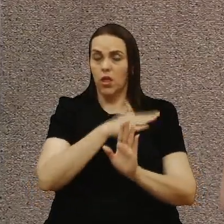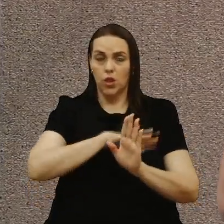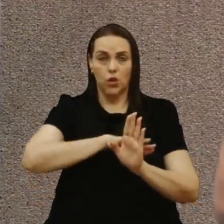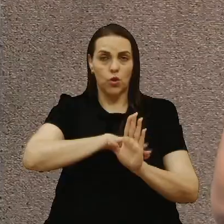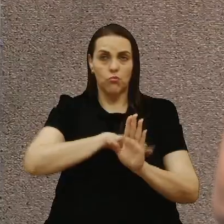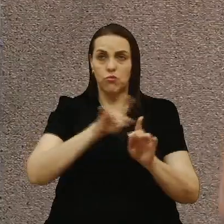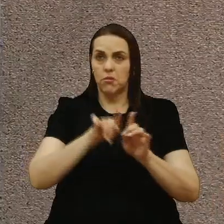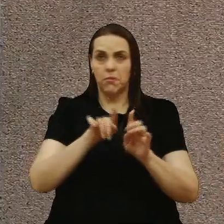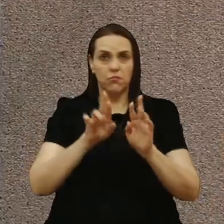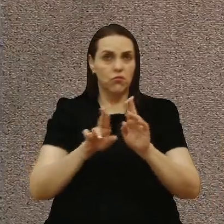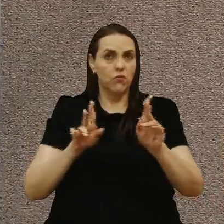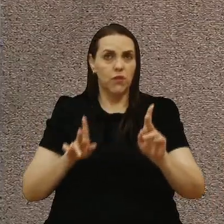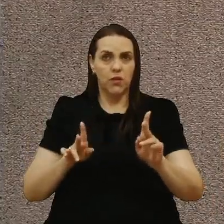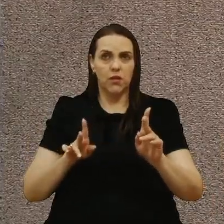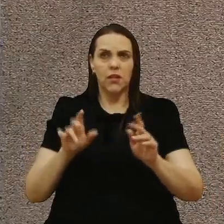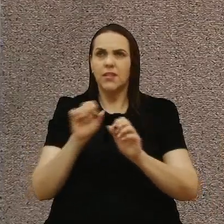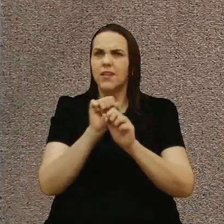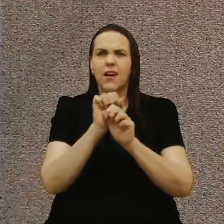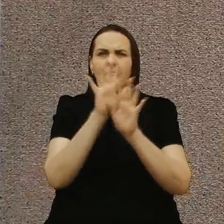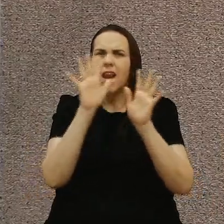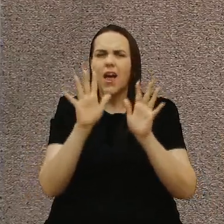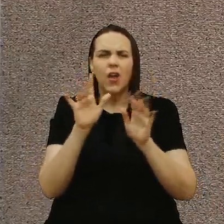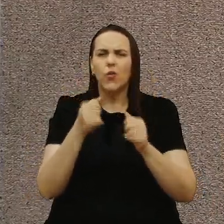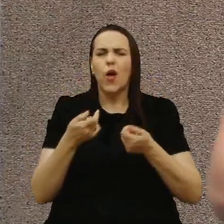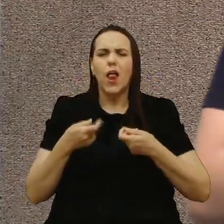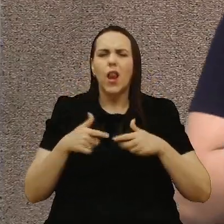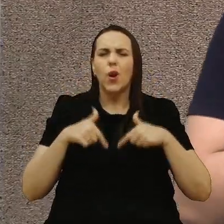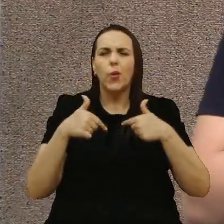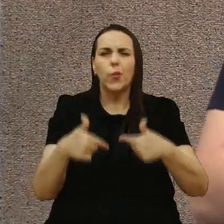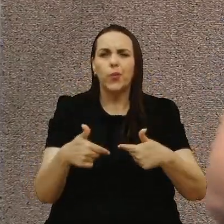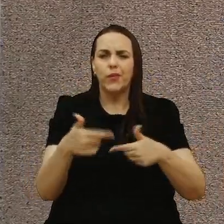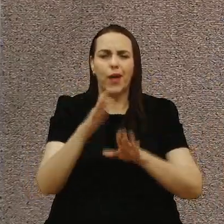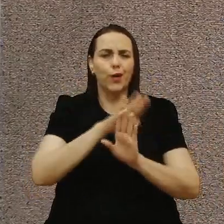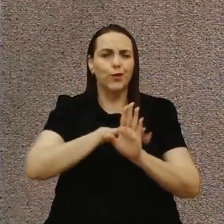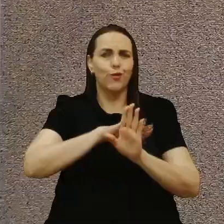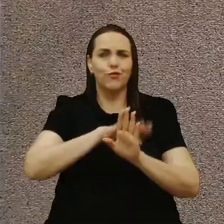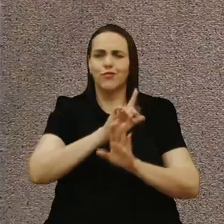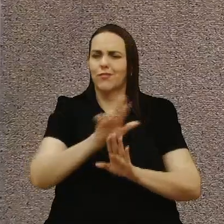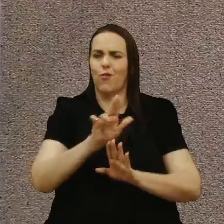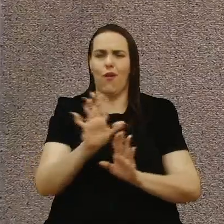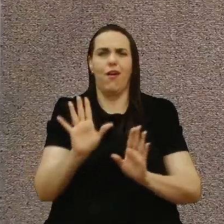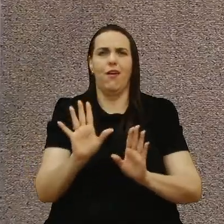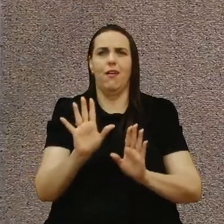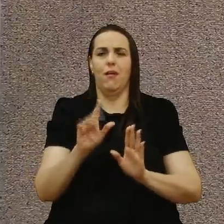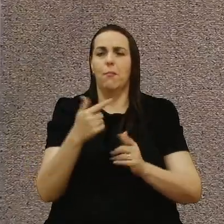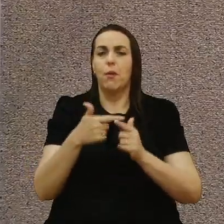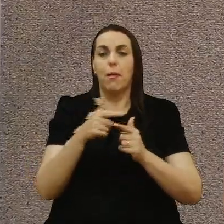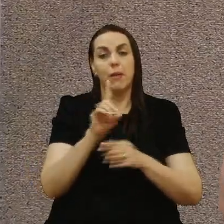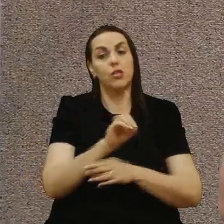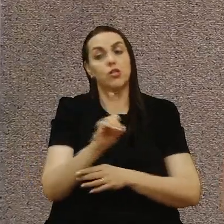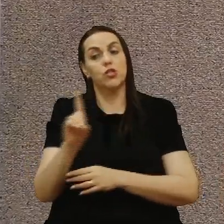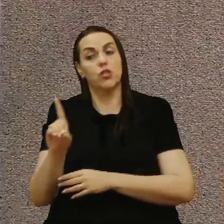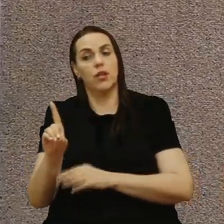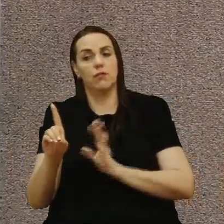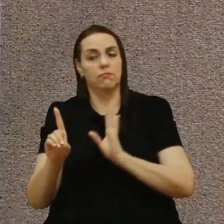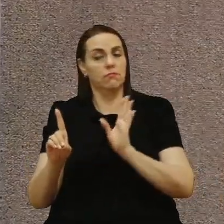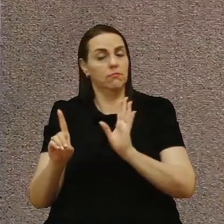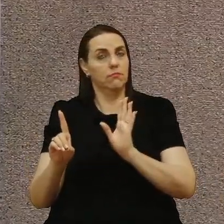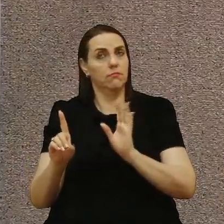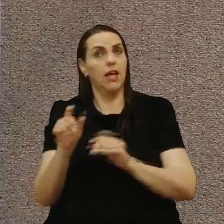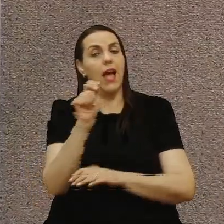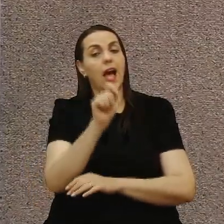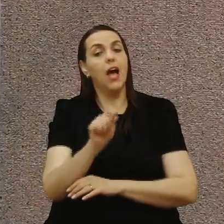deixar claro também que isso não é uma luta ideológica, né? Também não dá para tentar rotular aqui que esse é um problema da direita, não. Esse é um problema de uma associação